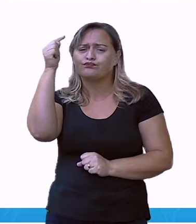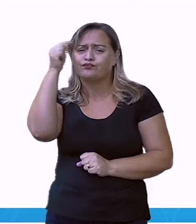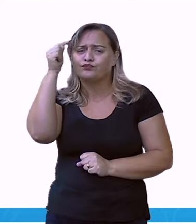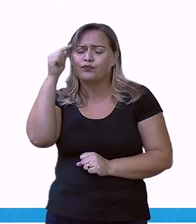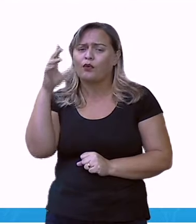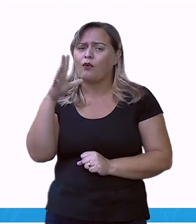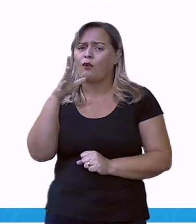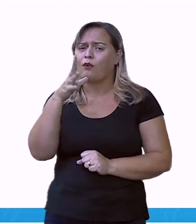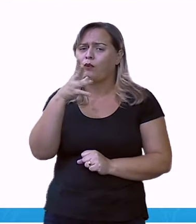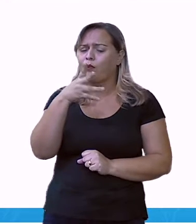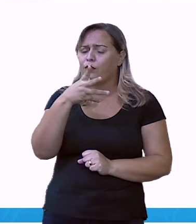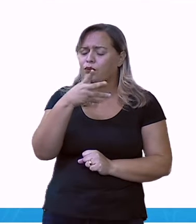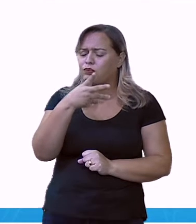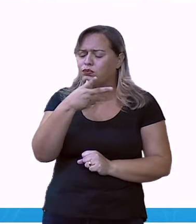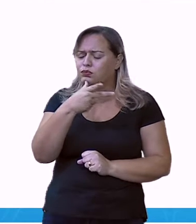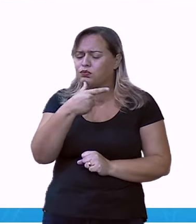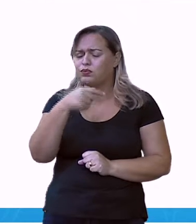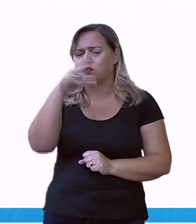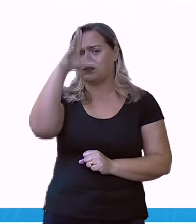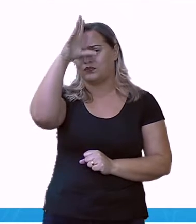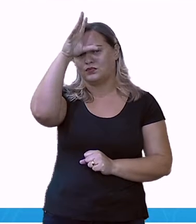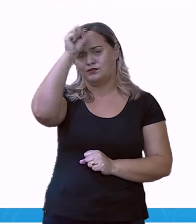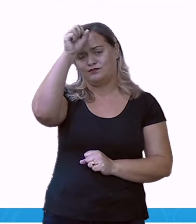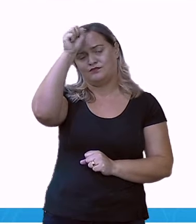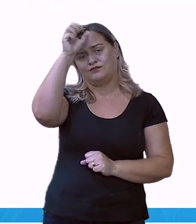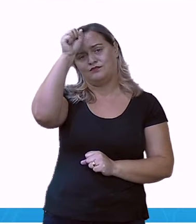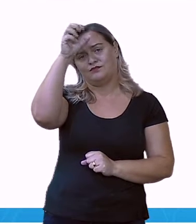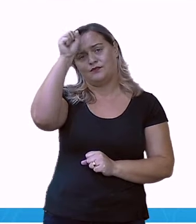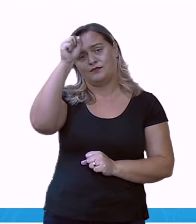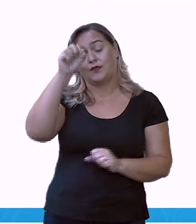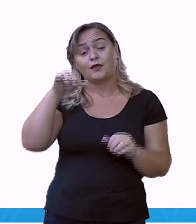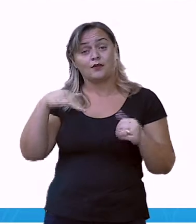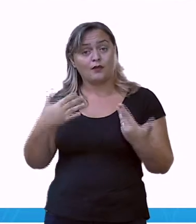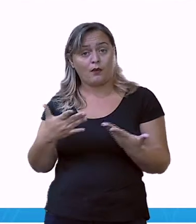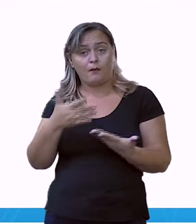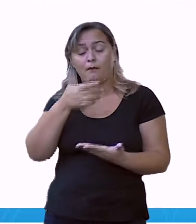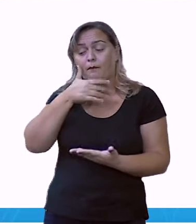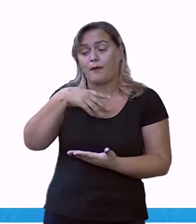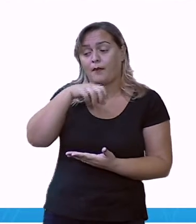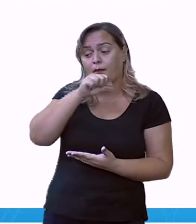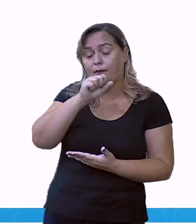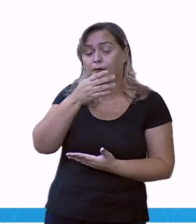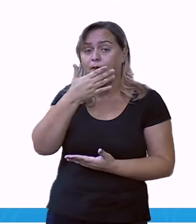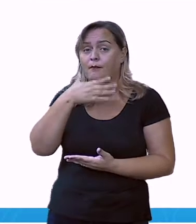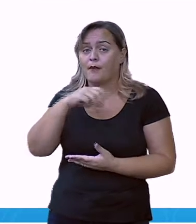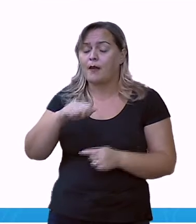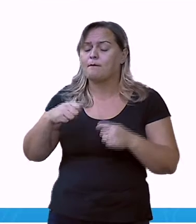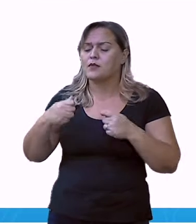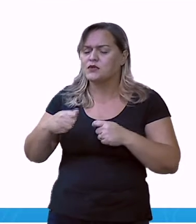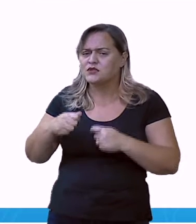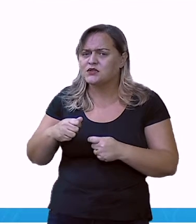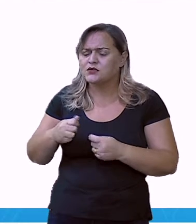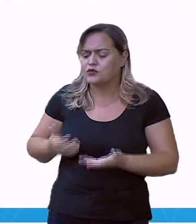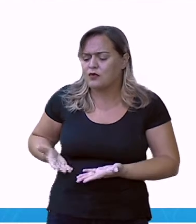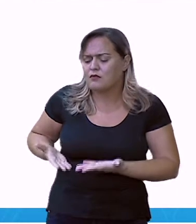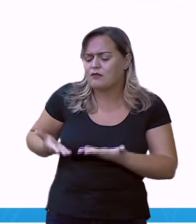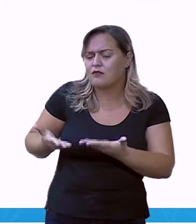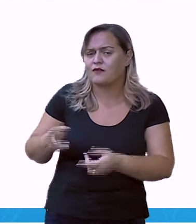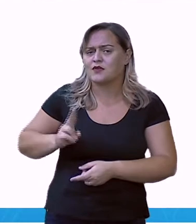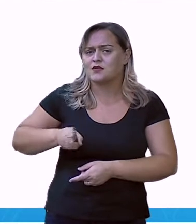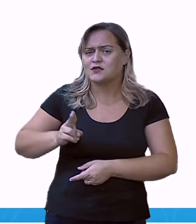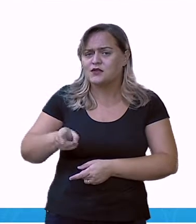consequentemente, a aprendizagem vai ser mais lenta. Então, por isso, os pais precisam estar sempre levando a criança para fazer acompanhamento